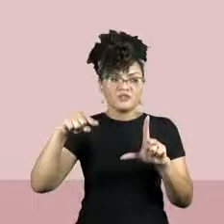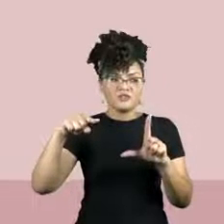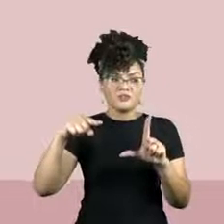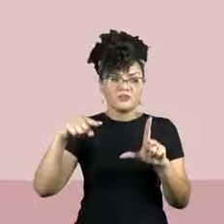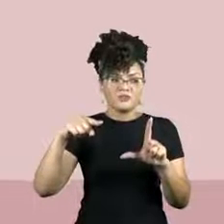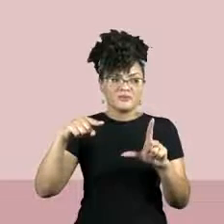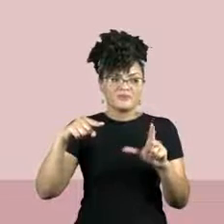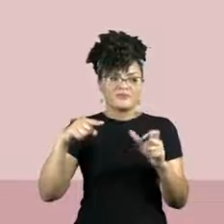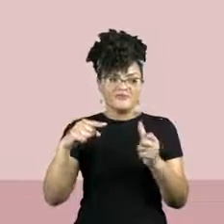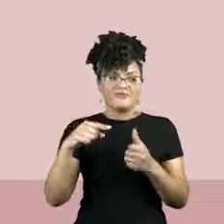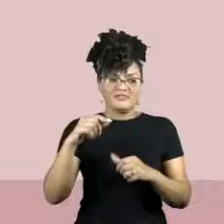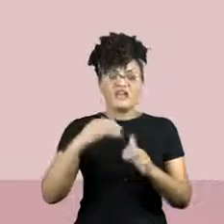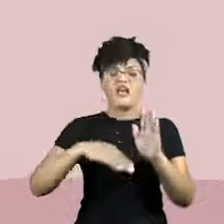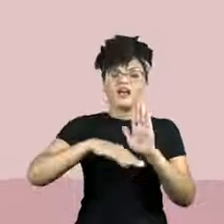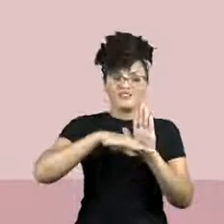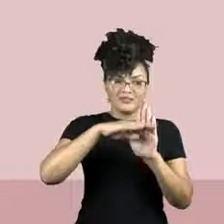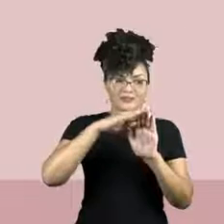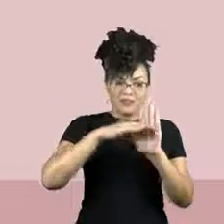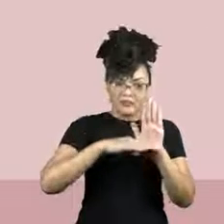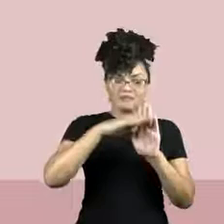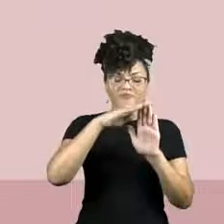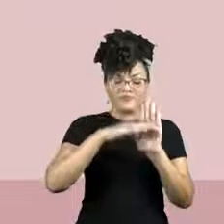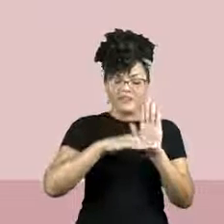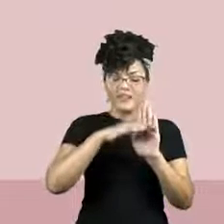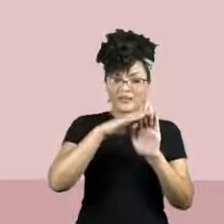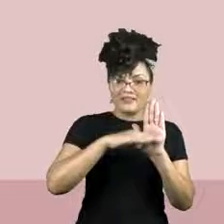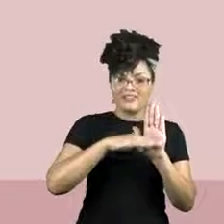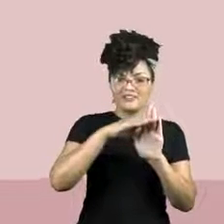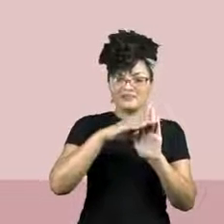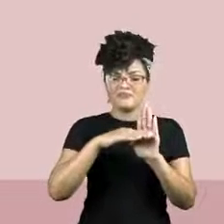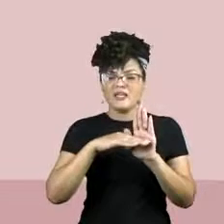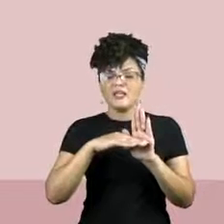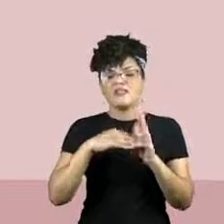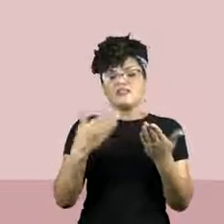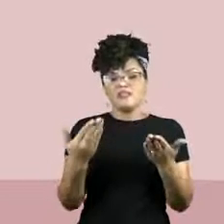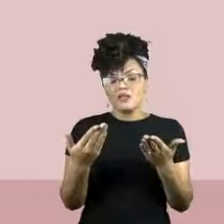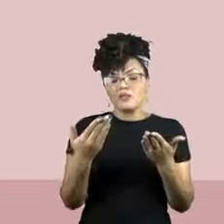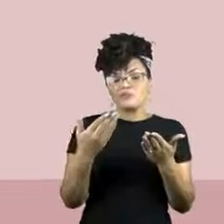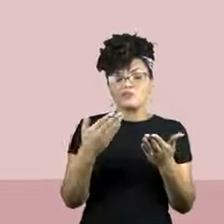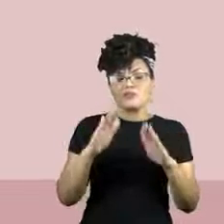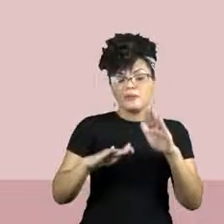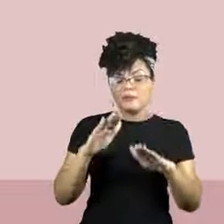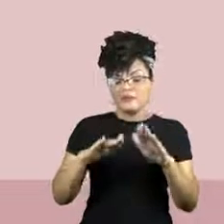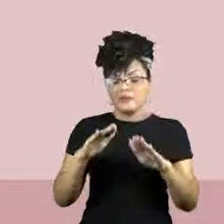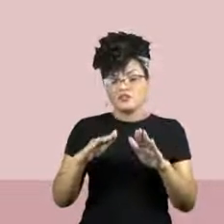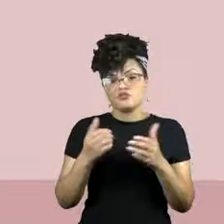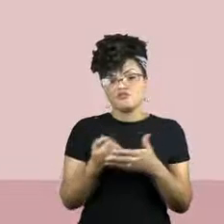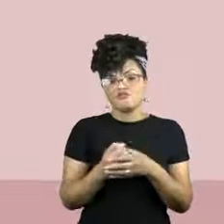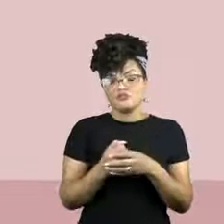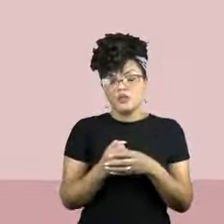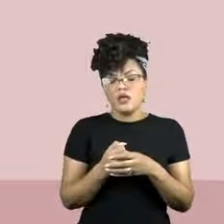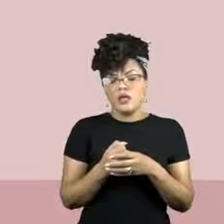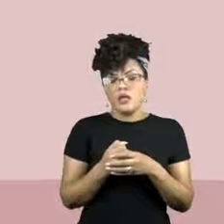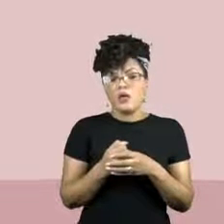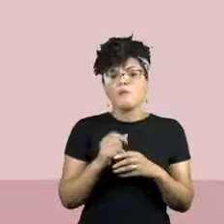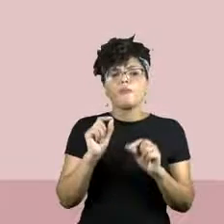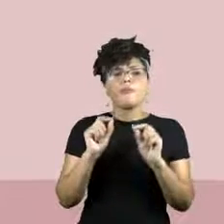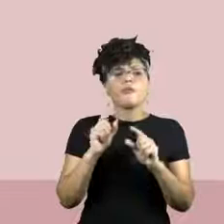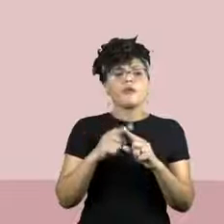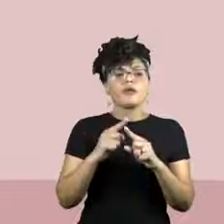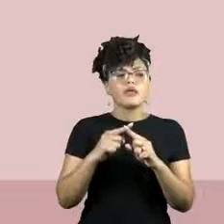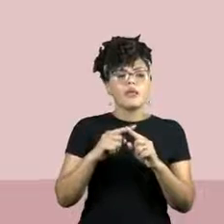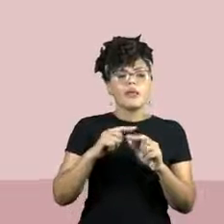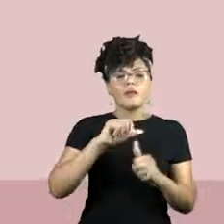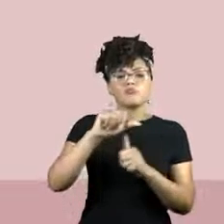um fator um pouco menor do que 1,5, como 1,3, 1,2 ou algo do tipo. Tá? Por que esses fatores mudam? Muito por